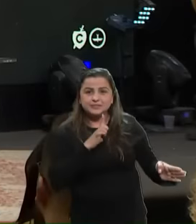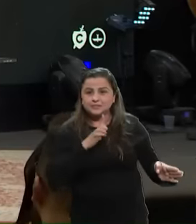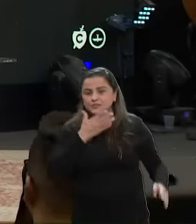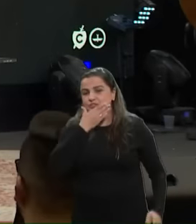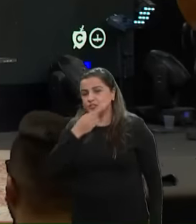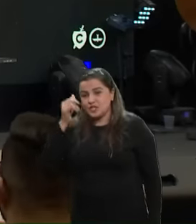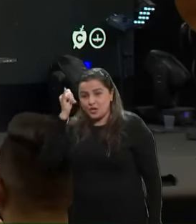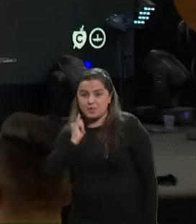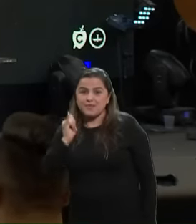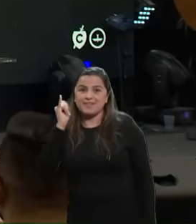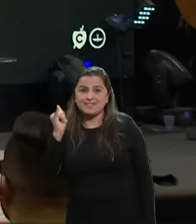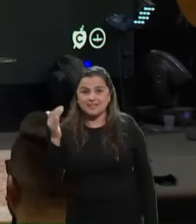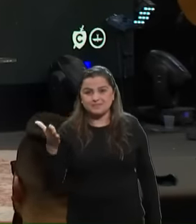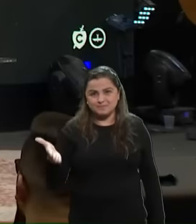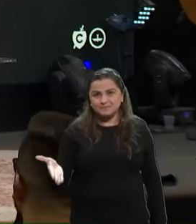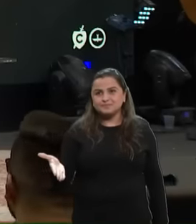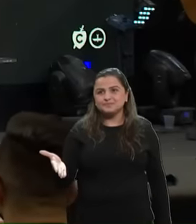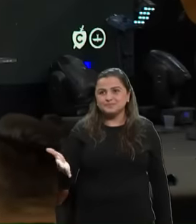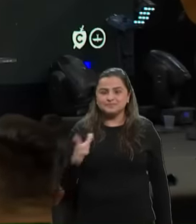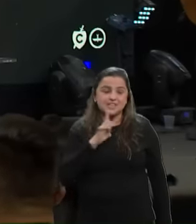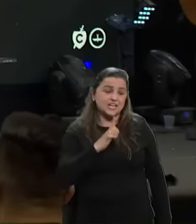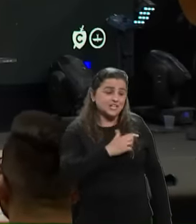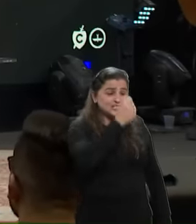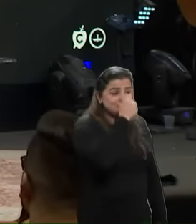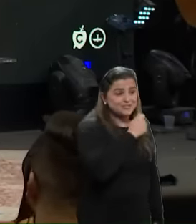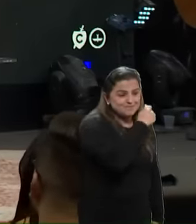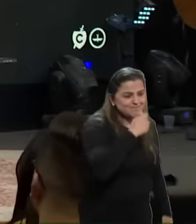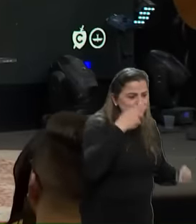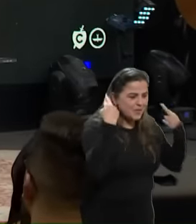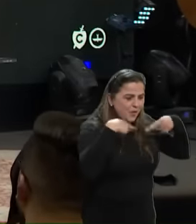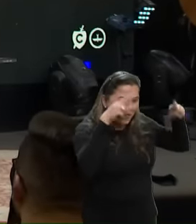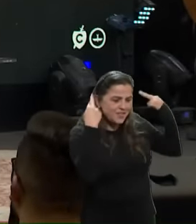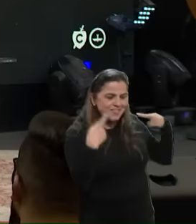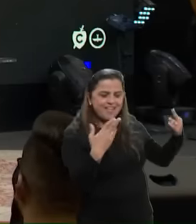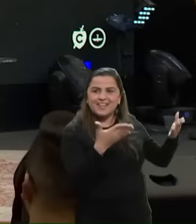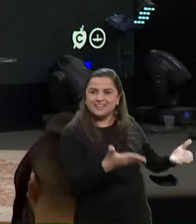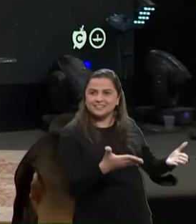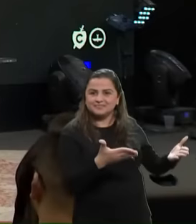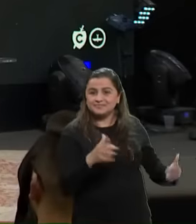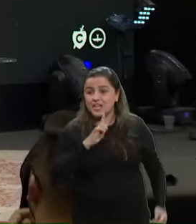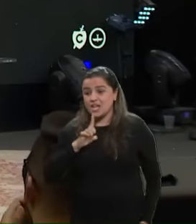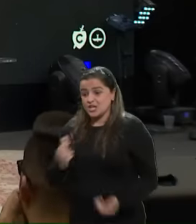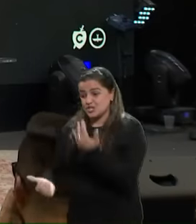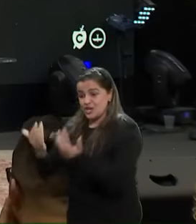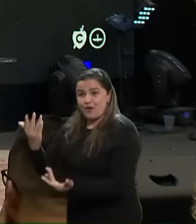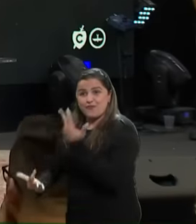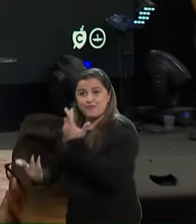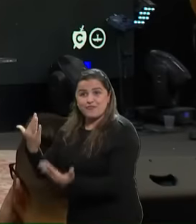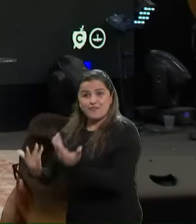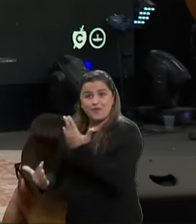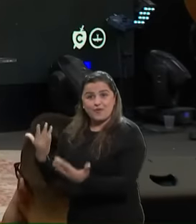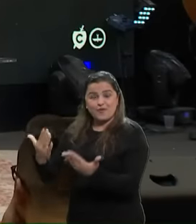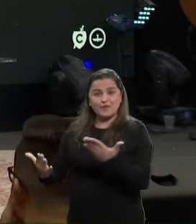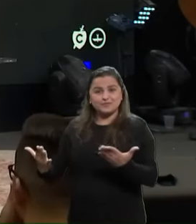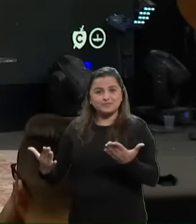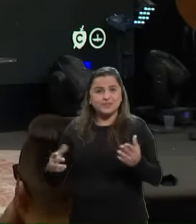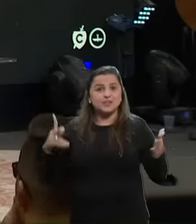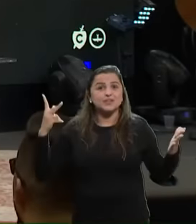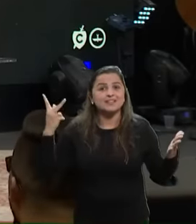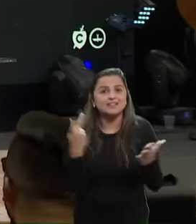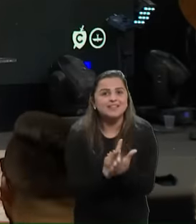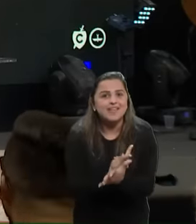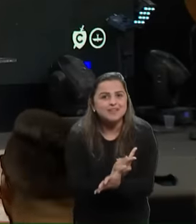estava o profeta, estava o cordeiro, estava o fogo, quando de